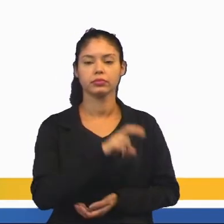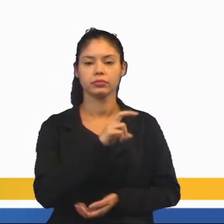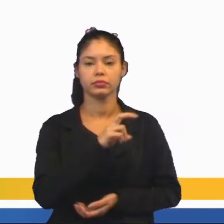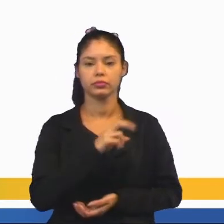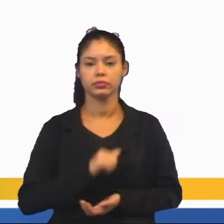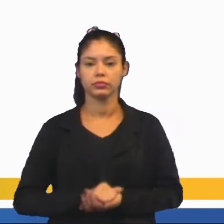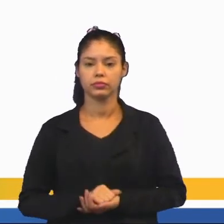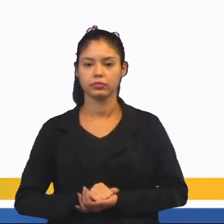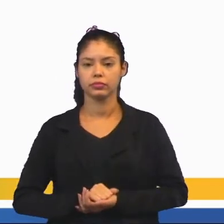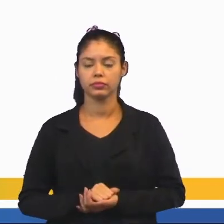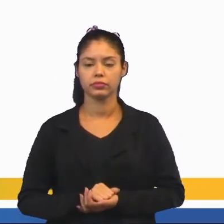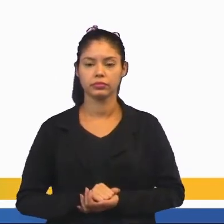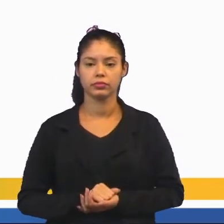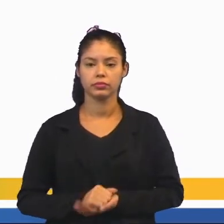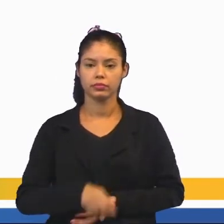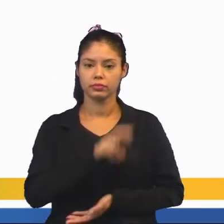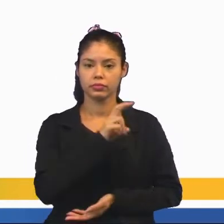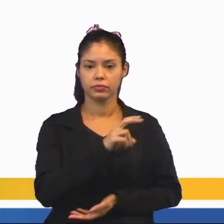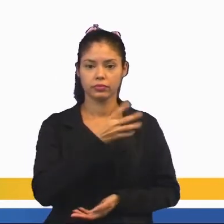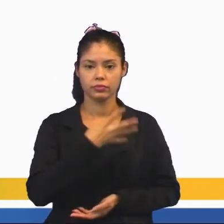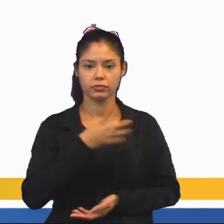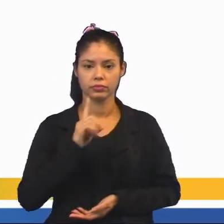541,